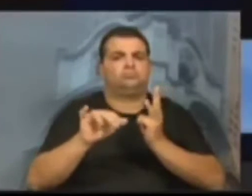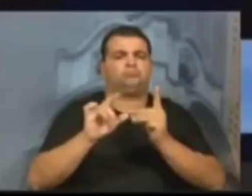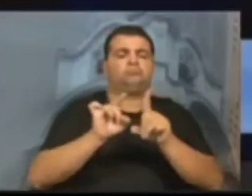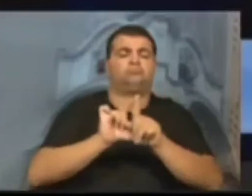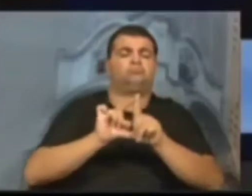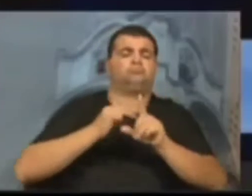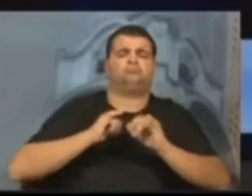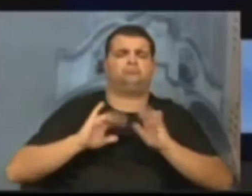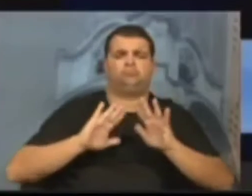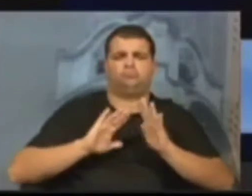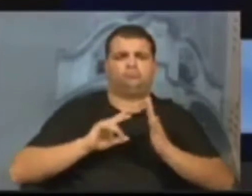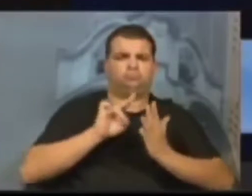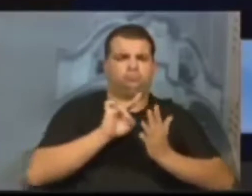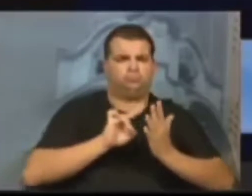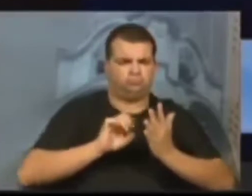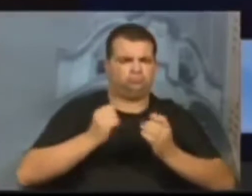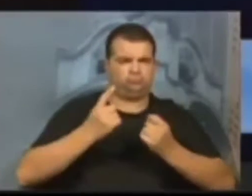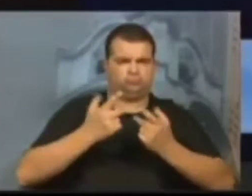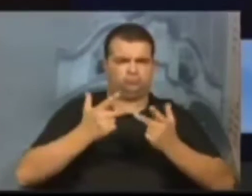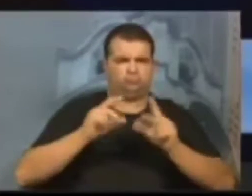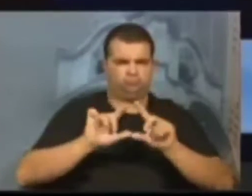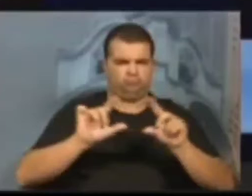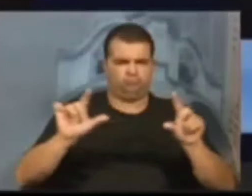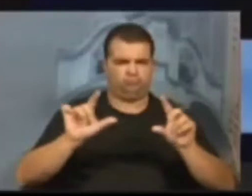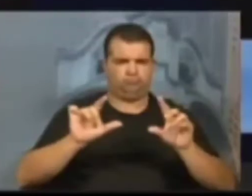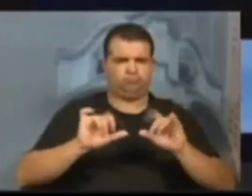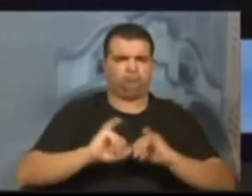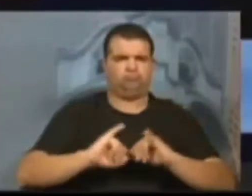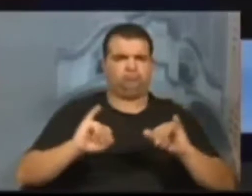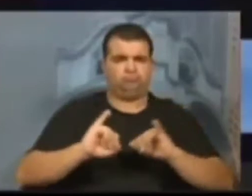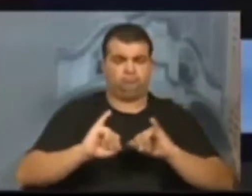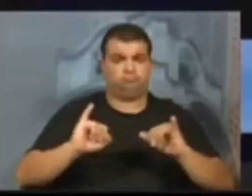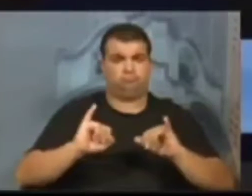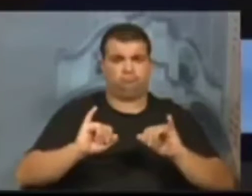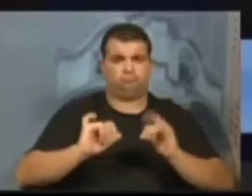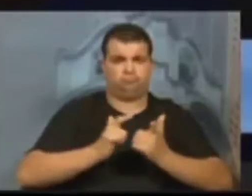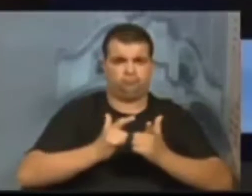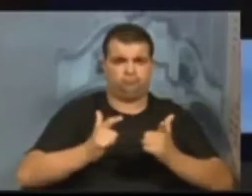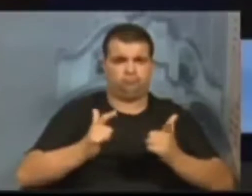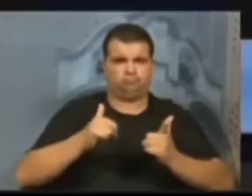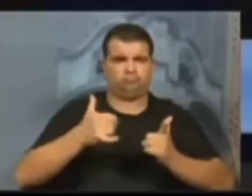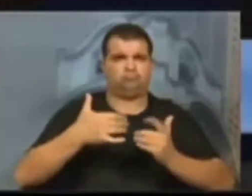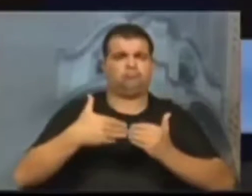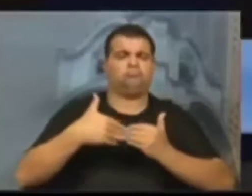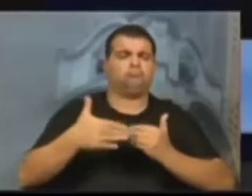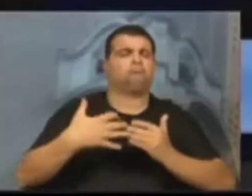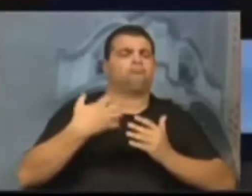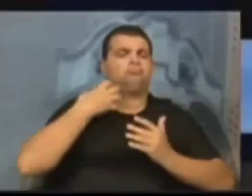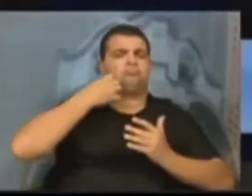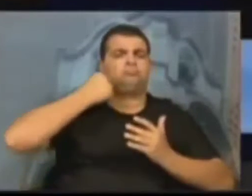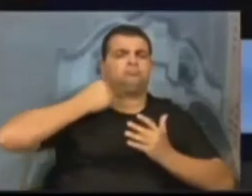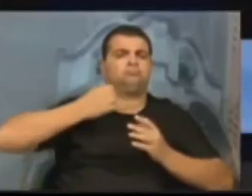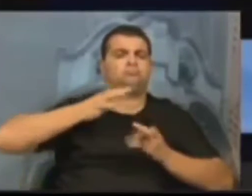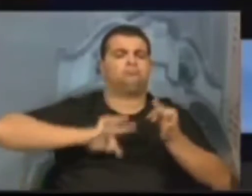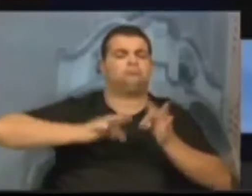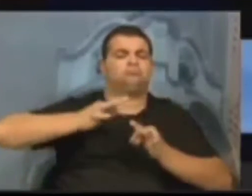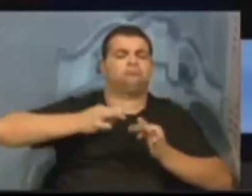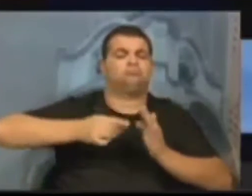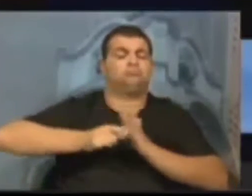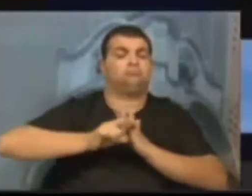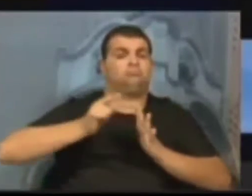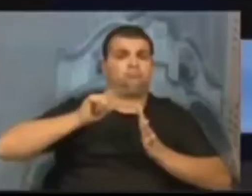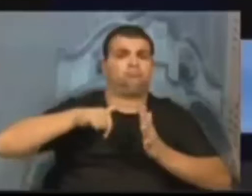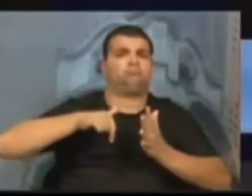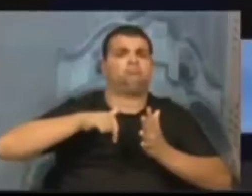aqui sobre o tratamento precoce. Adotar tratamento precoce foi um erro e ele se arrependeu. O relato de